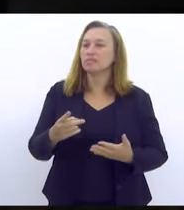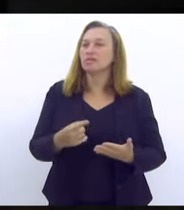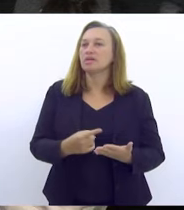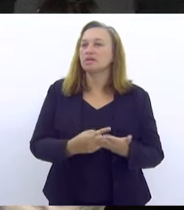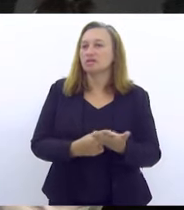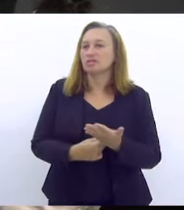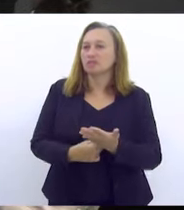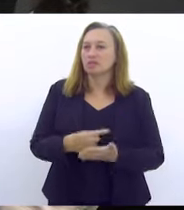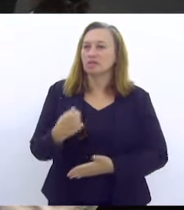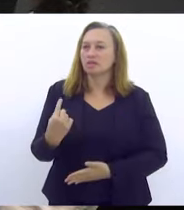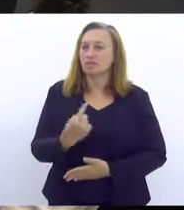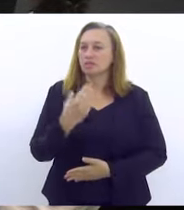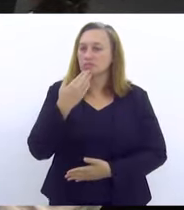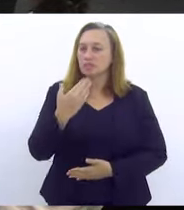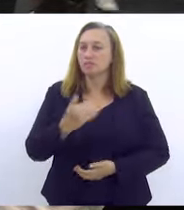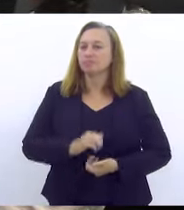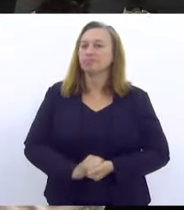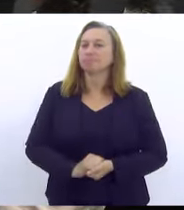solicitações.